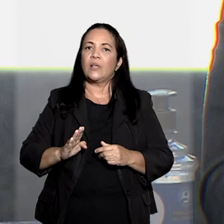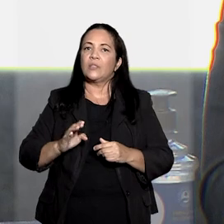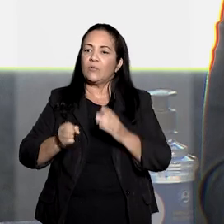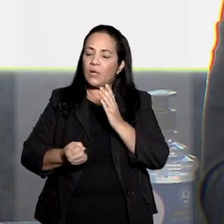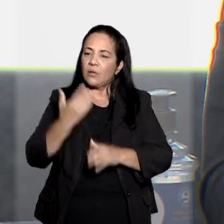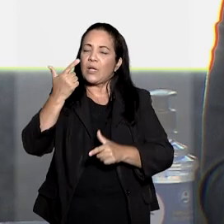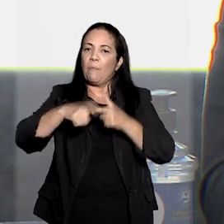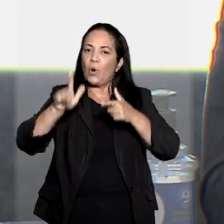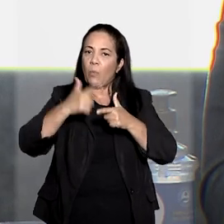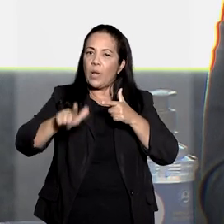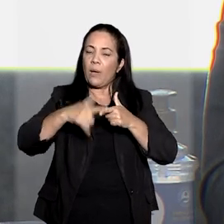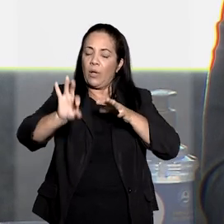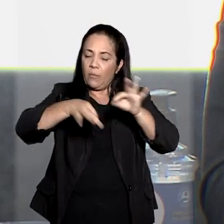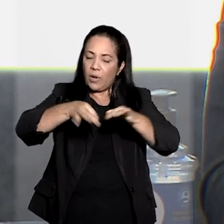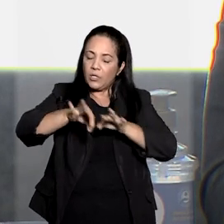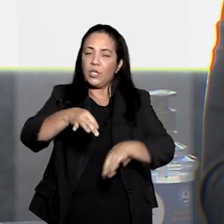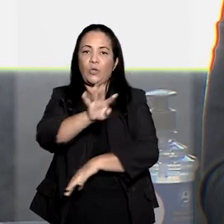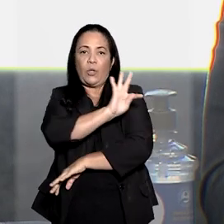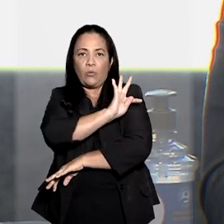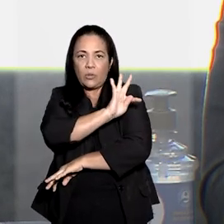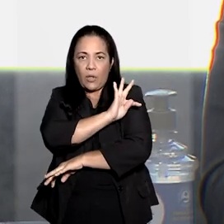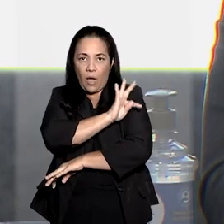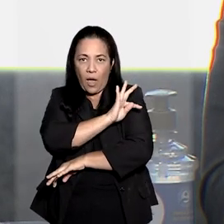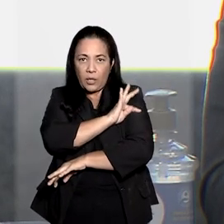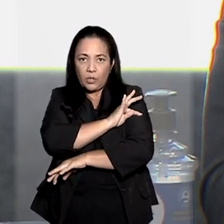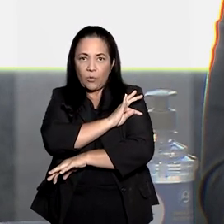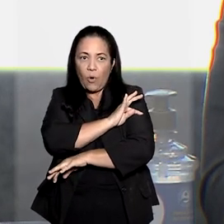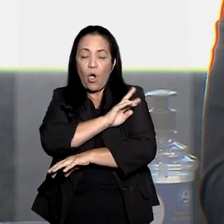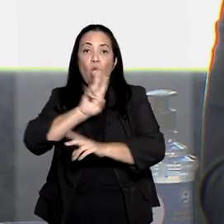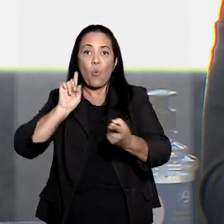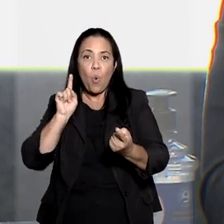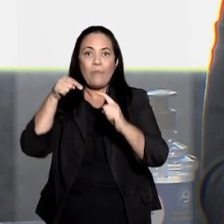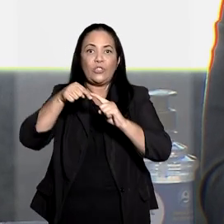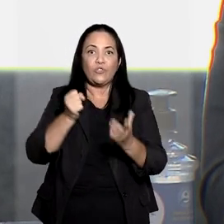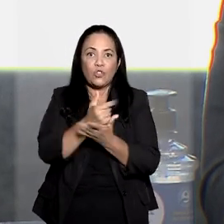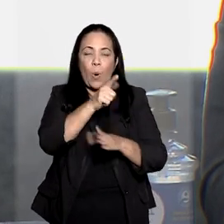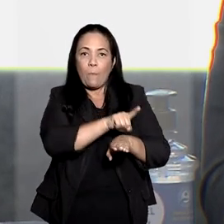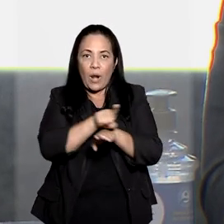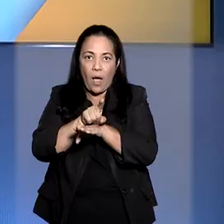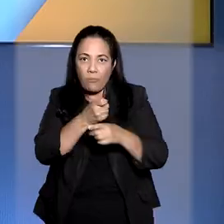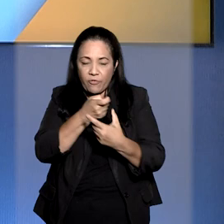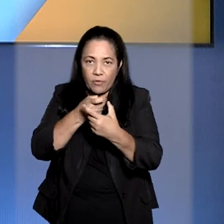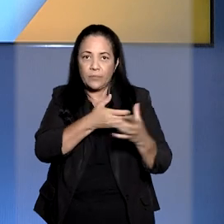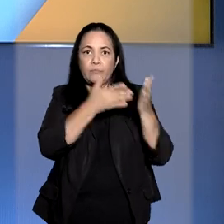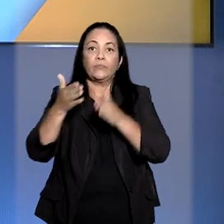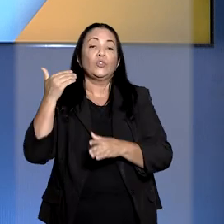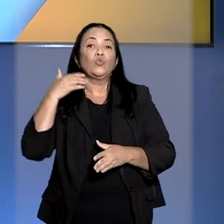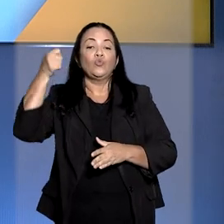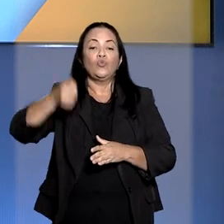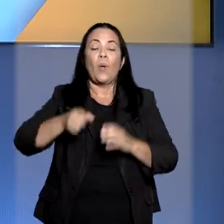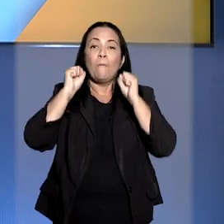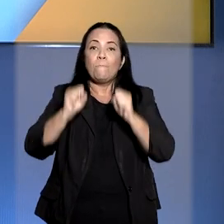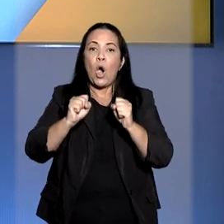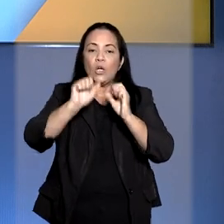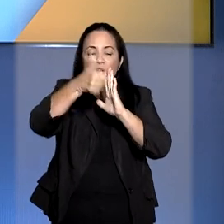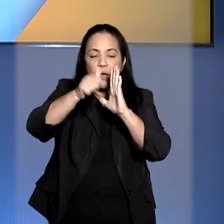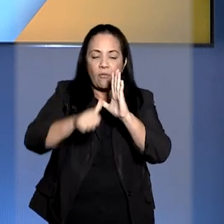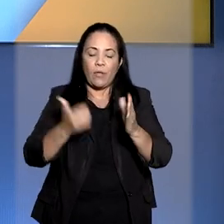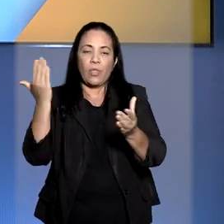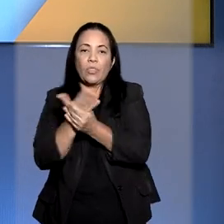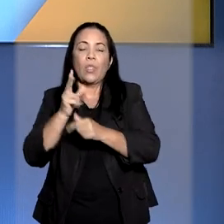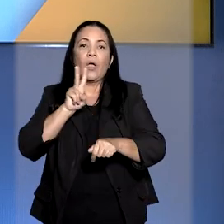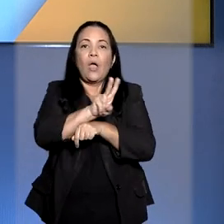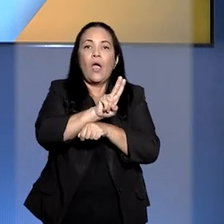embaraços ao planejamento técnico desenvolvido com essa finalidade juízes vão poder analisar